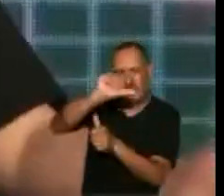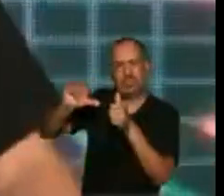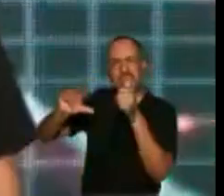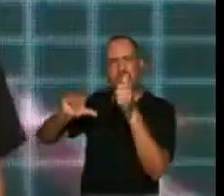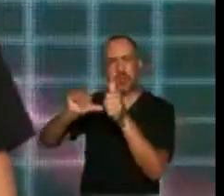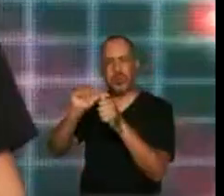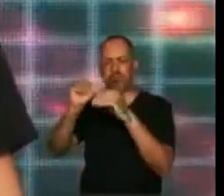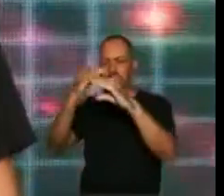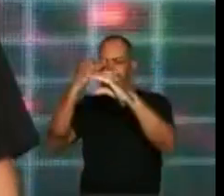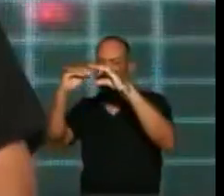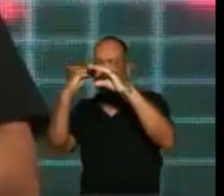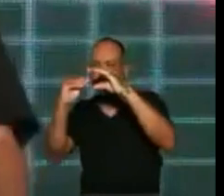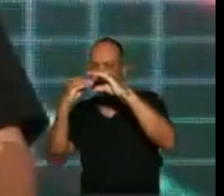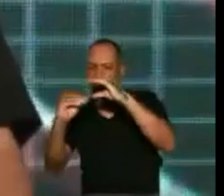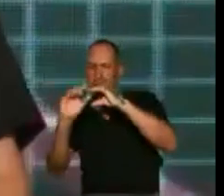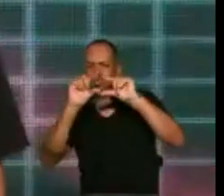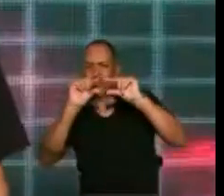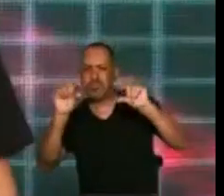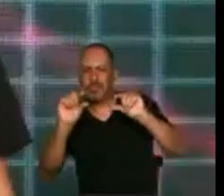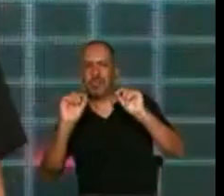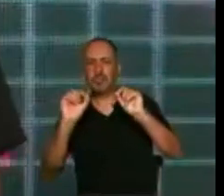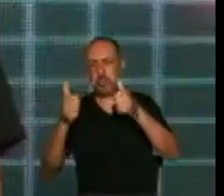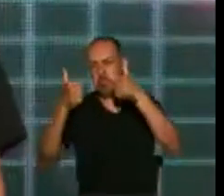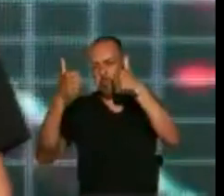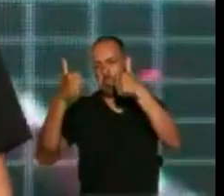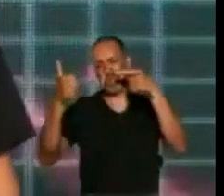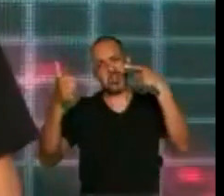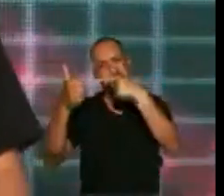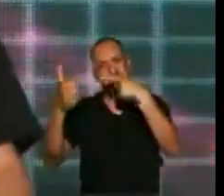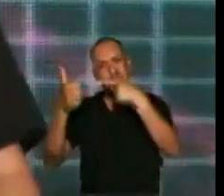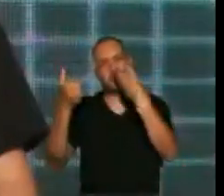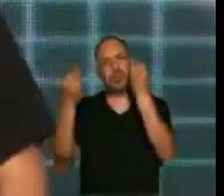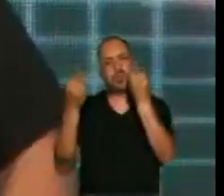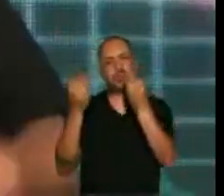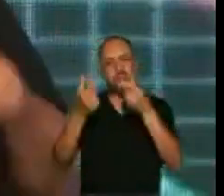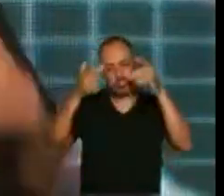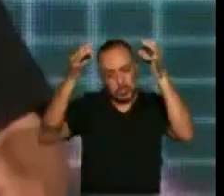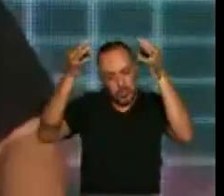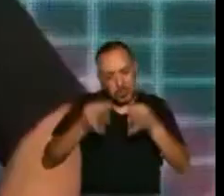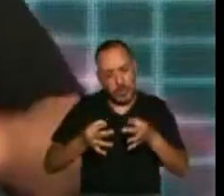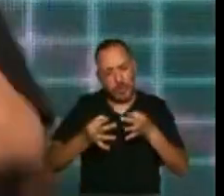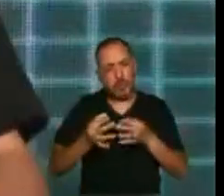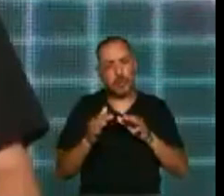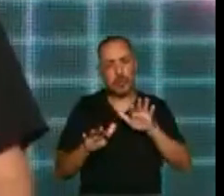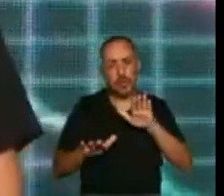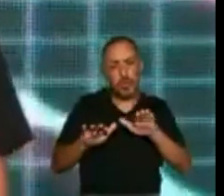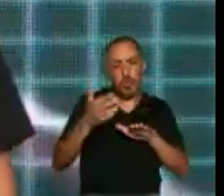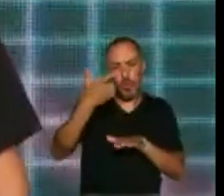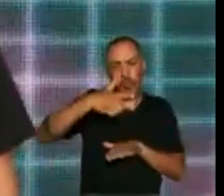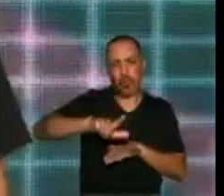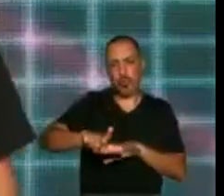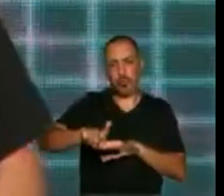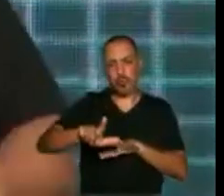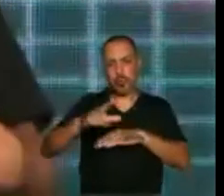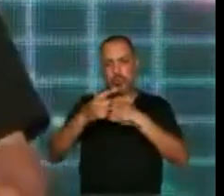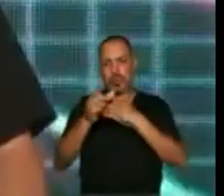os feedbacks super positivos, então isso só ratifica que, de fato, a gente está no caminho certo, essa conexão, essa convergência de ações entre